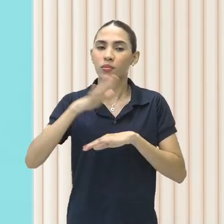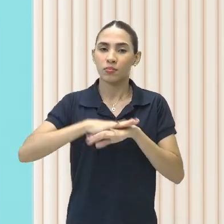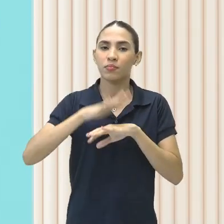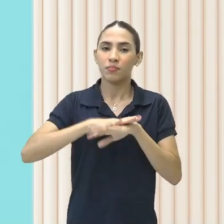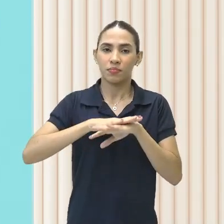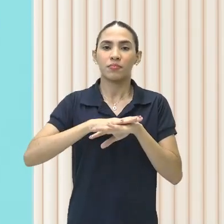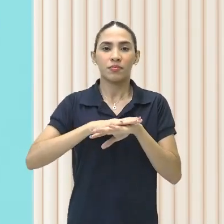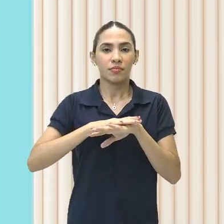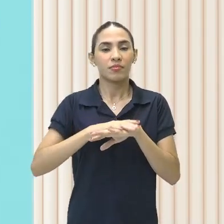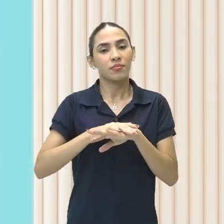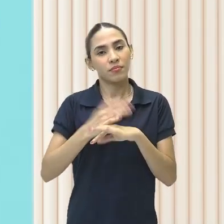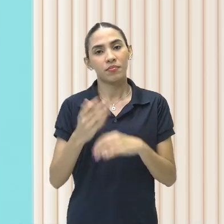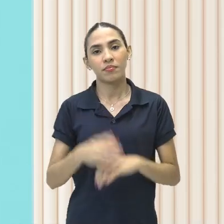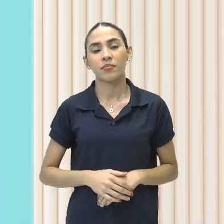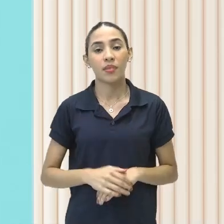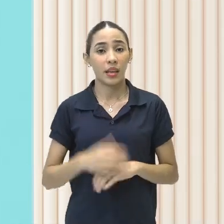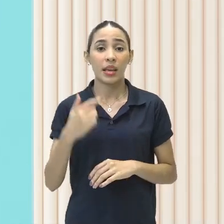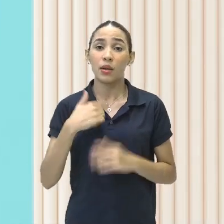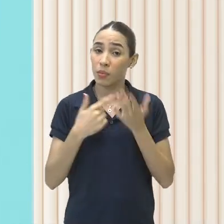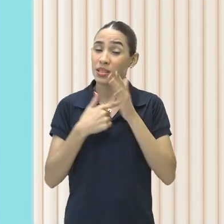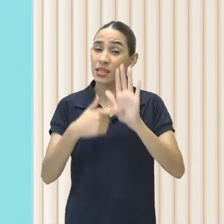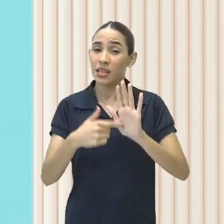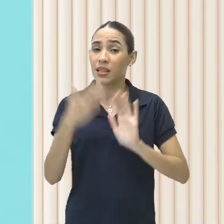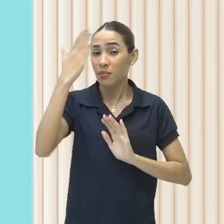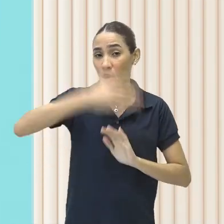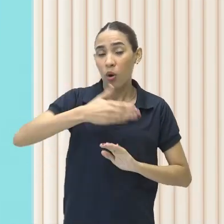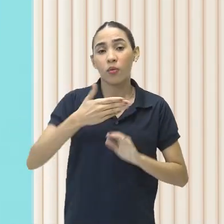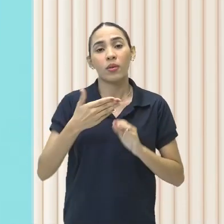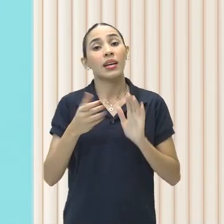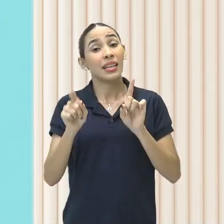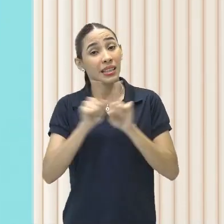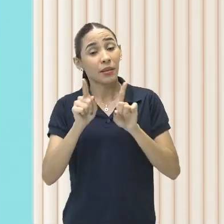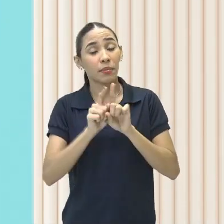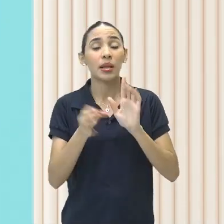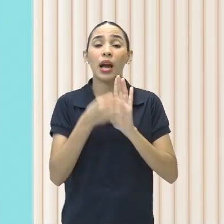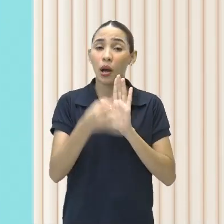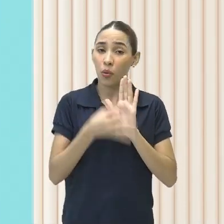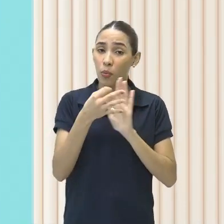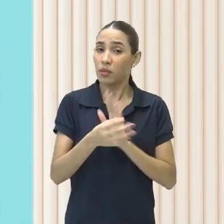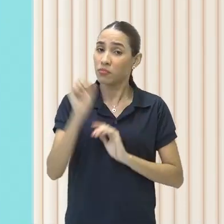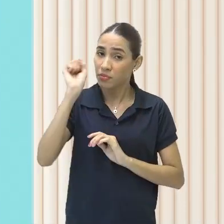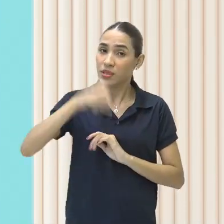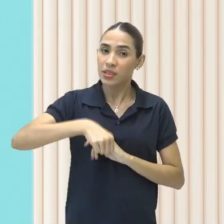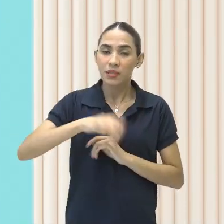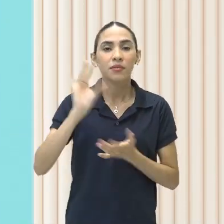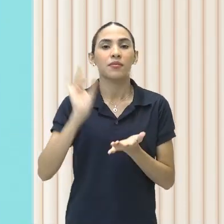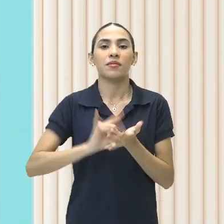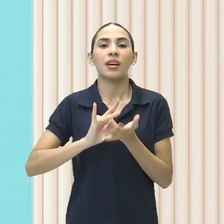intermédio da mídia, né? Então, eu trouxe, através de argumentos, provei que sim,